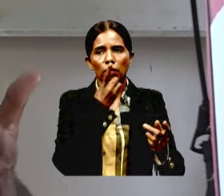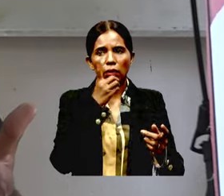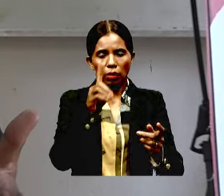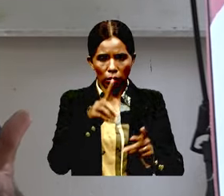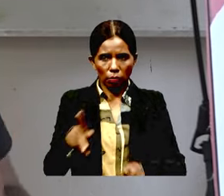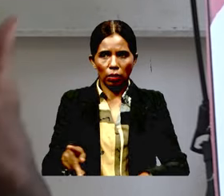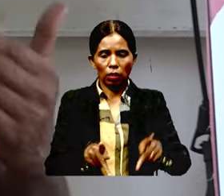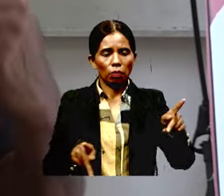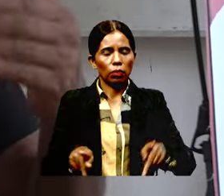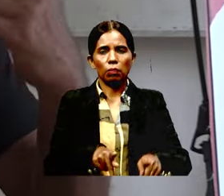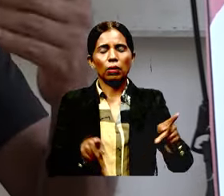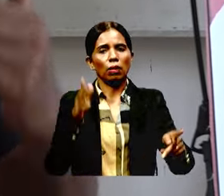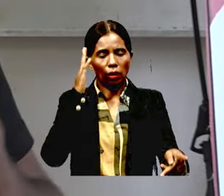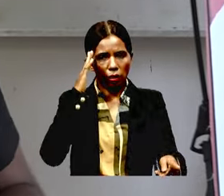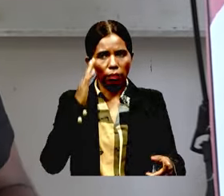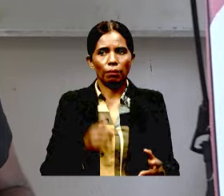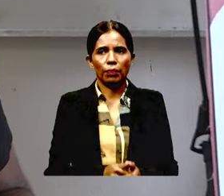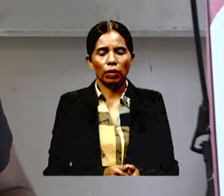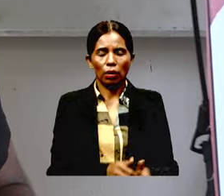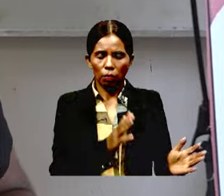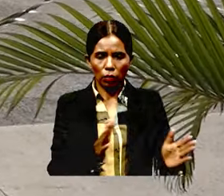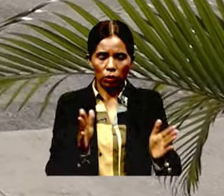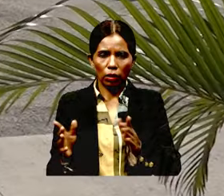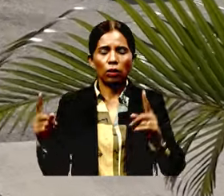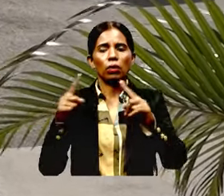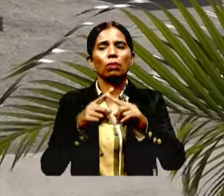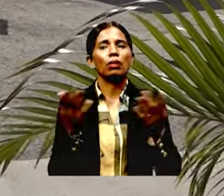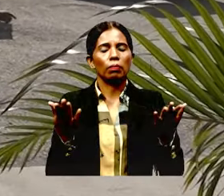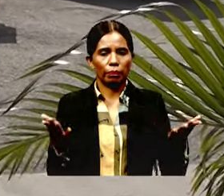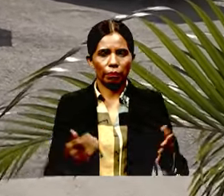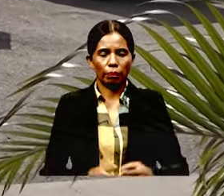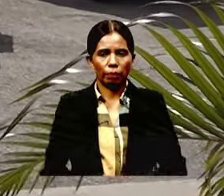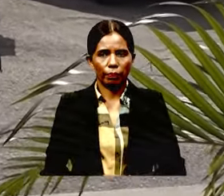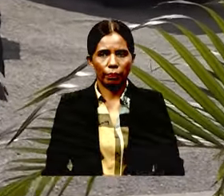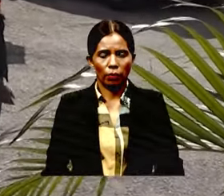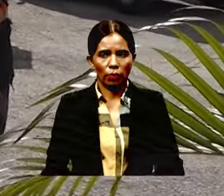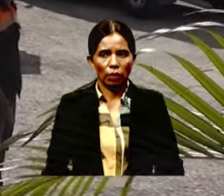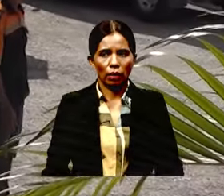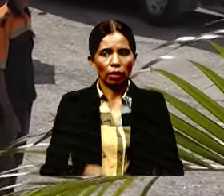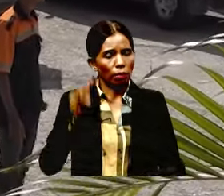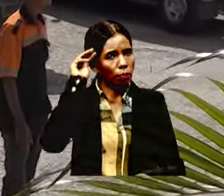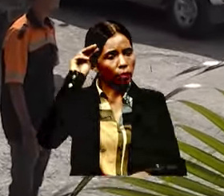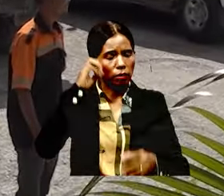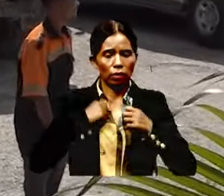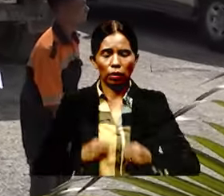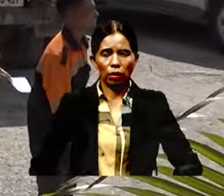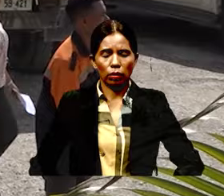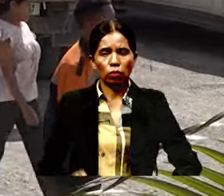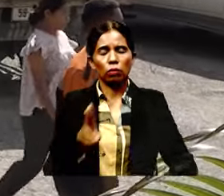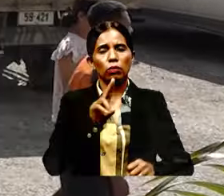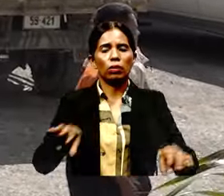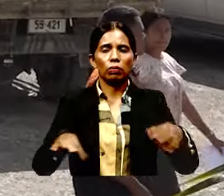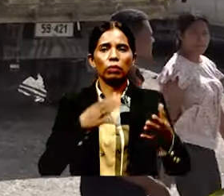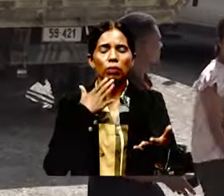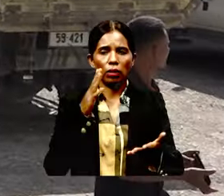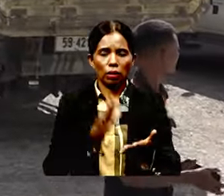par publica tene ninia proceso ne tomak ne to ne be ona Tuir Feliciano, ministra saúde, abusa poder, hoje indica